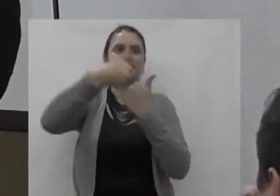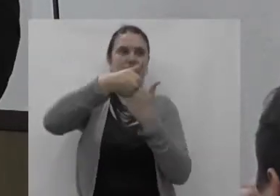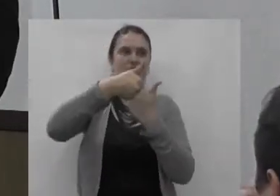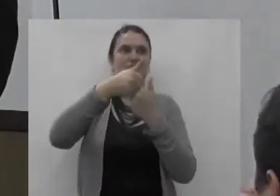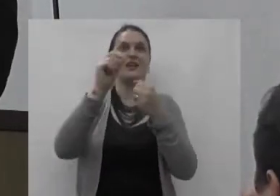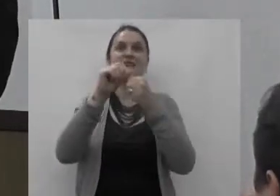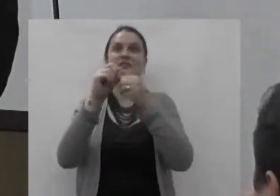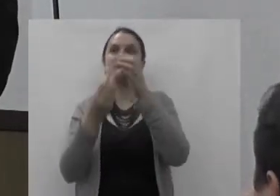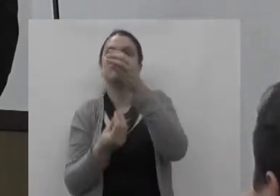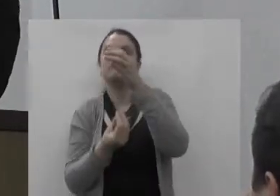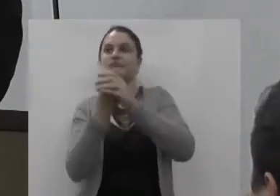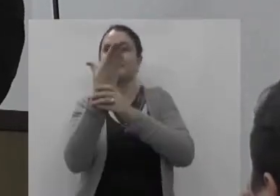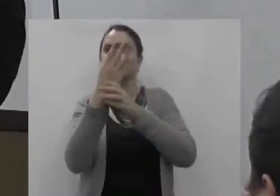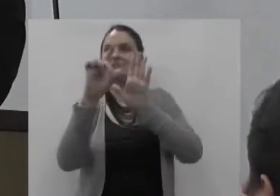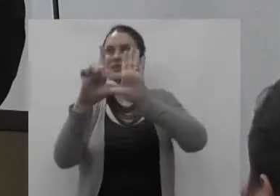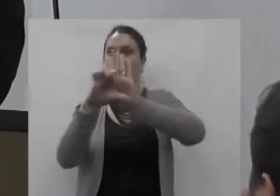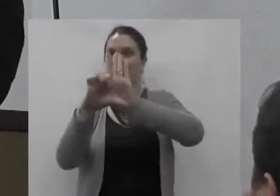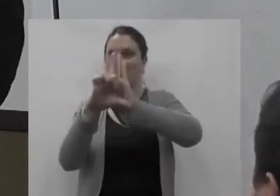de Deputados,